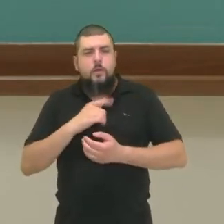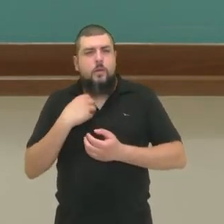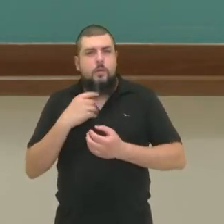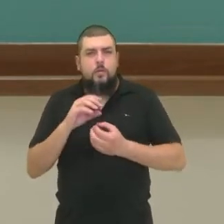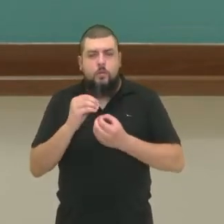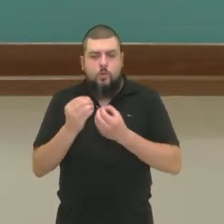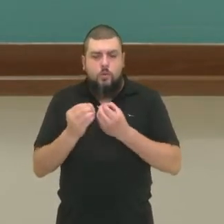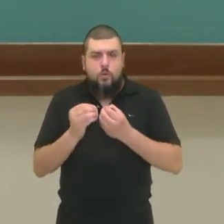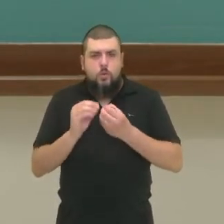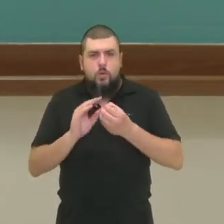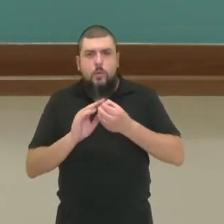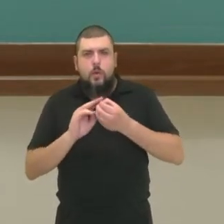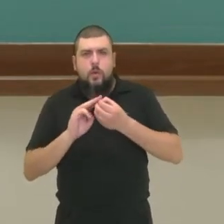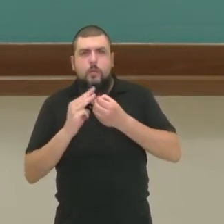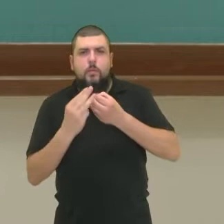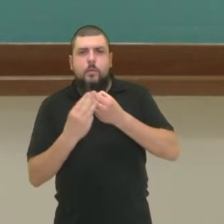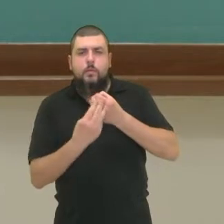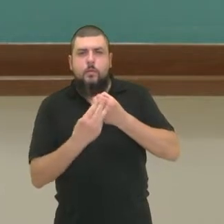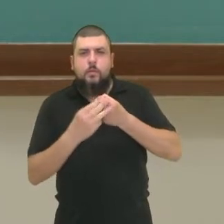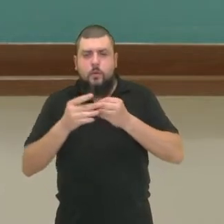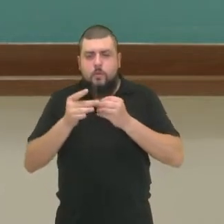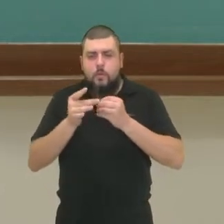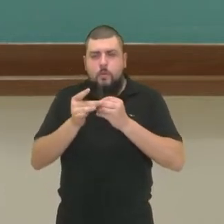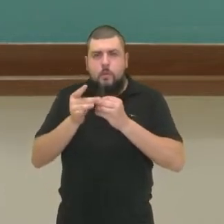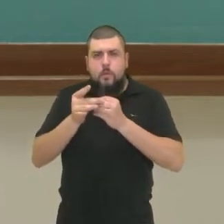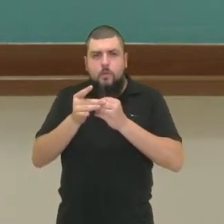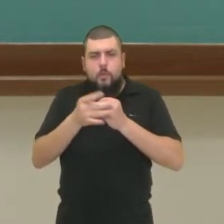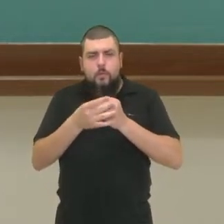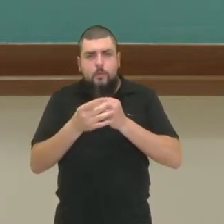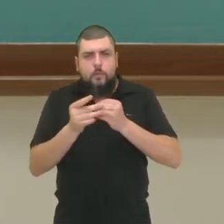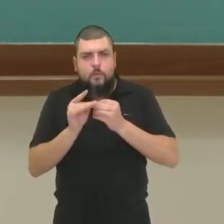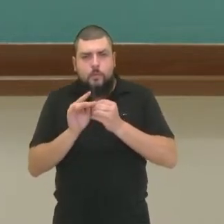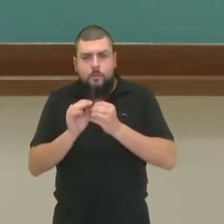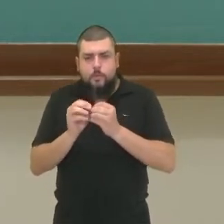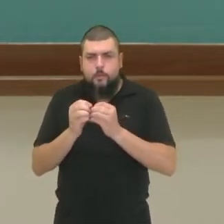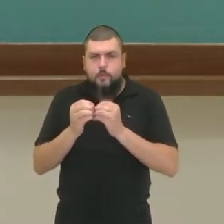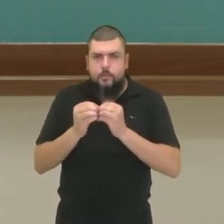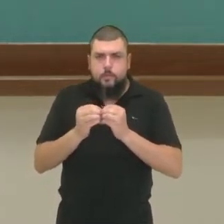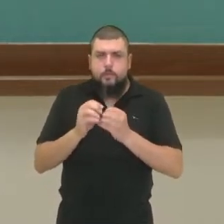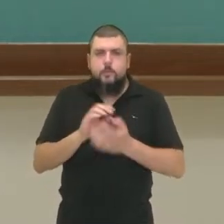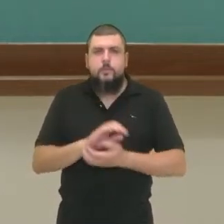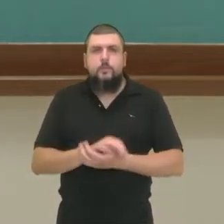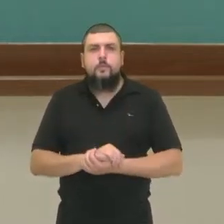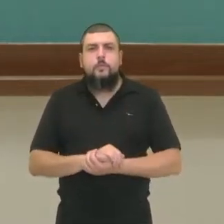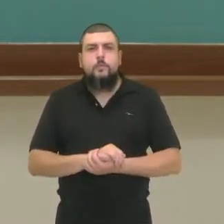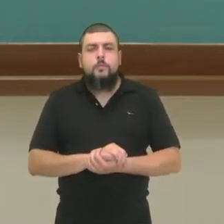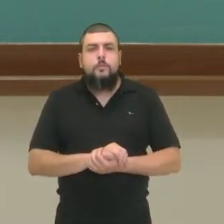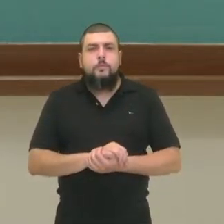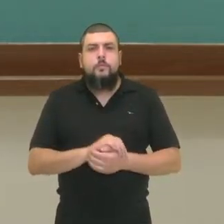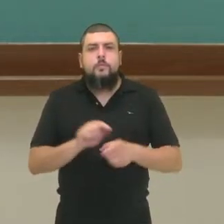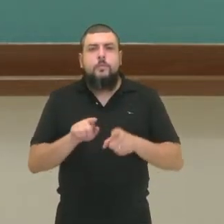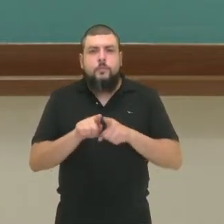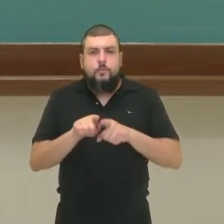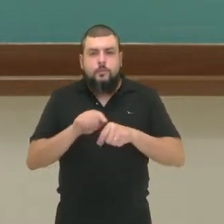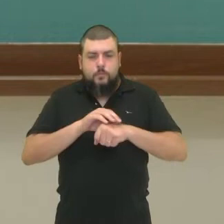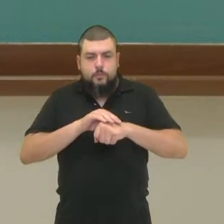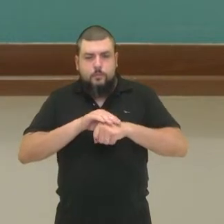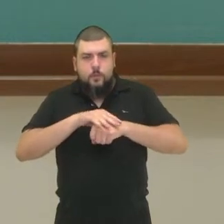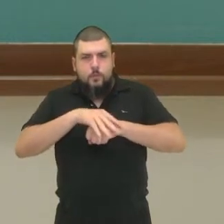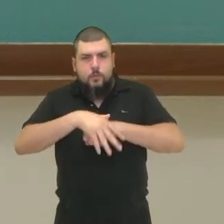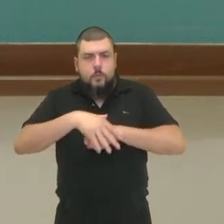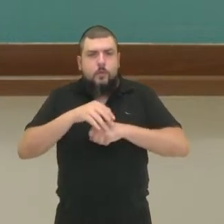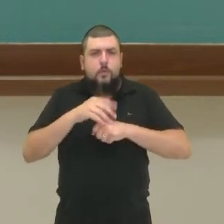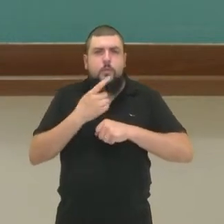Especializações da membrana que fazem com que eles sejam unidas, fortemente unidas, né? Não tem vasos sanguíneos, não tem